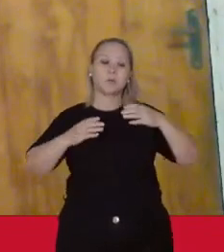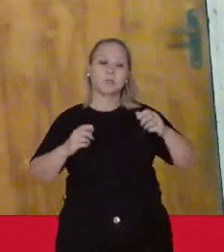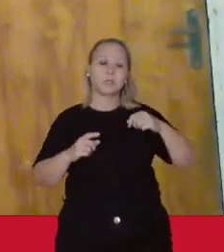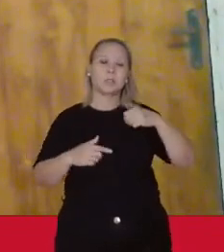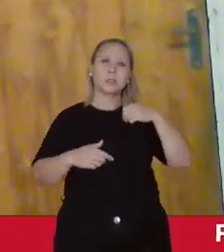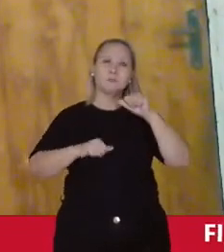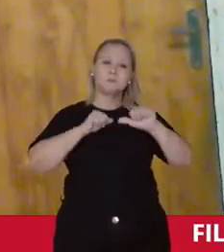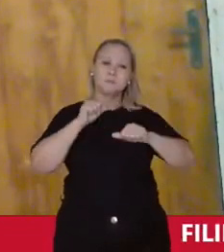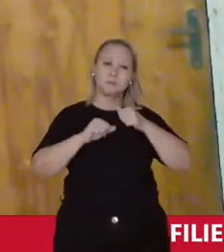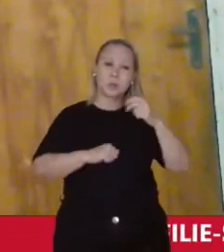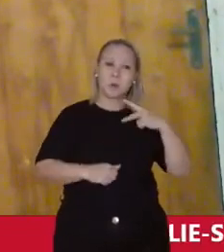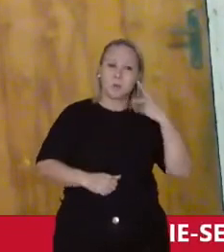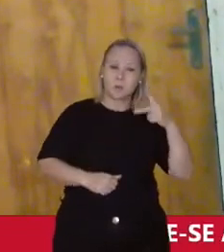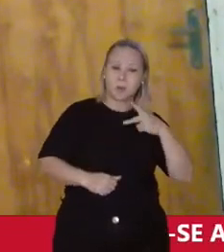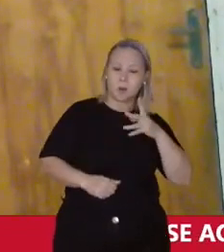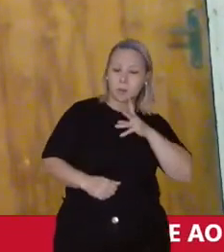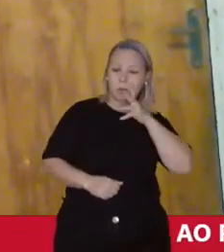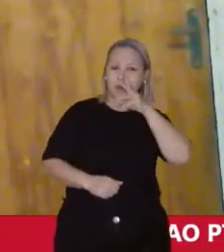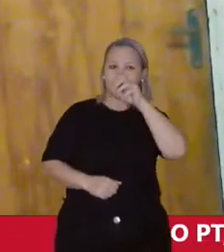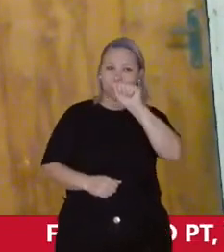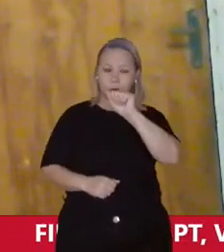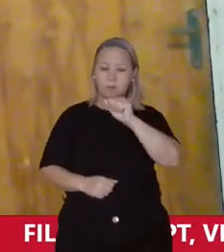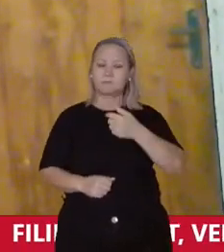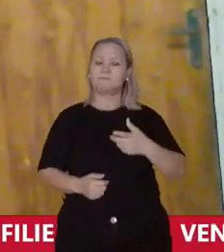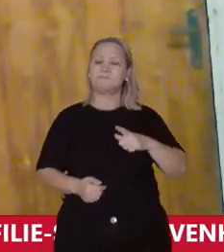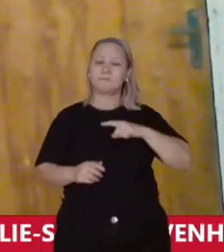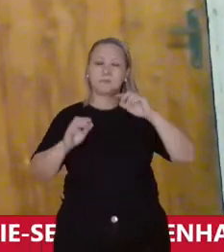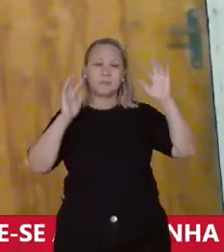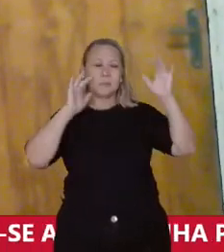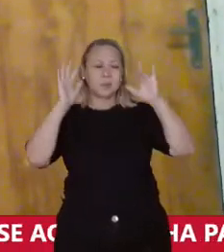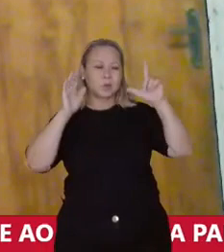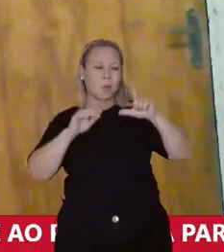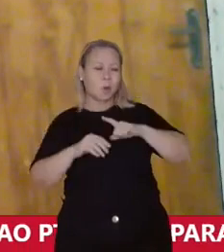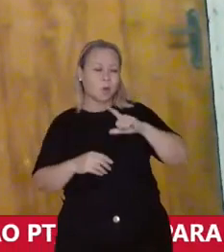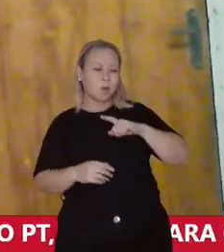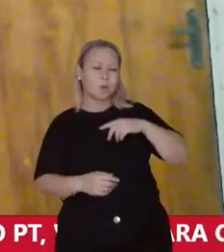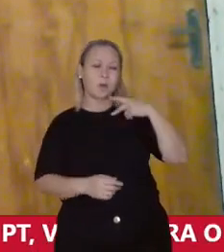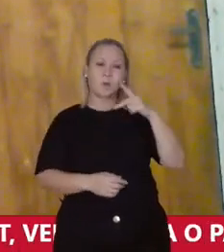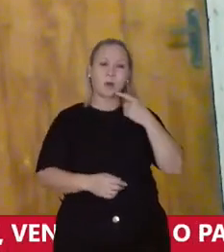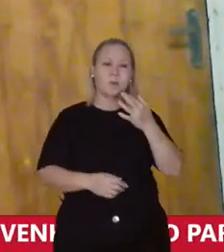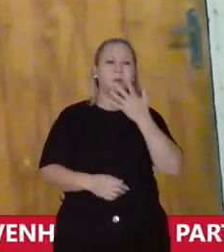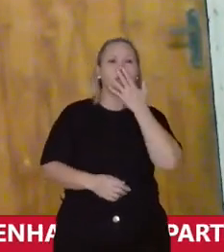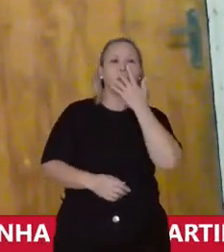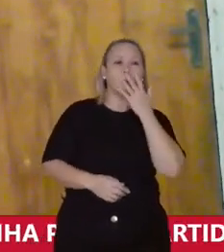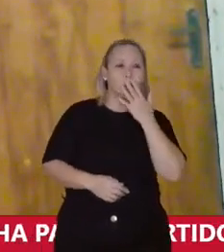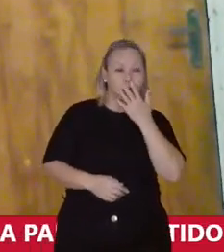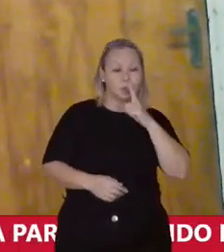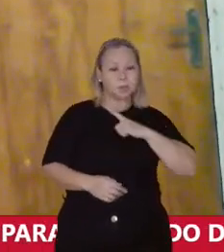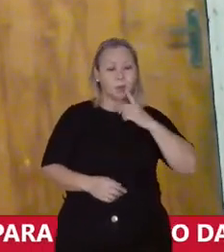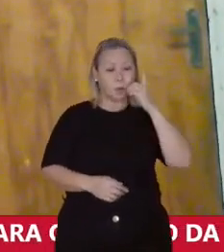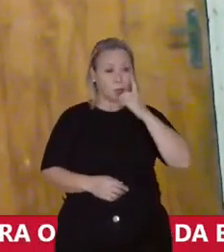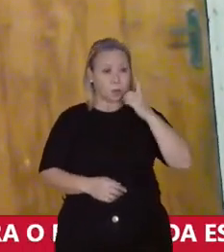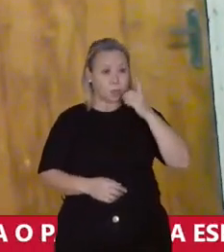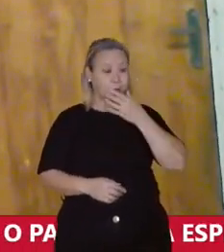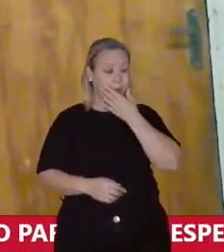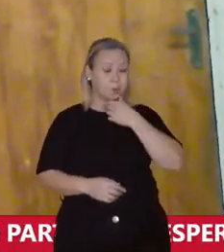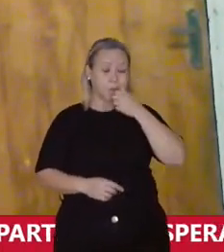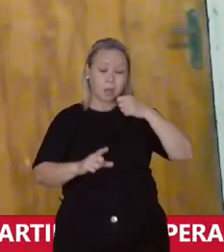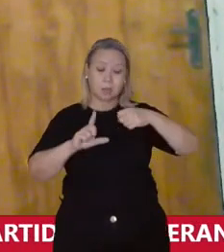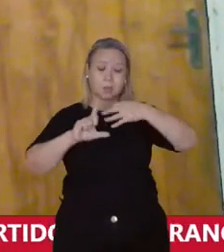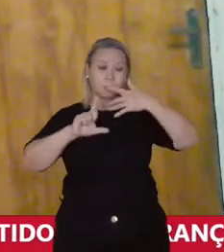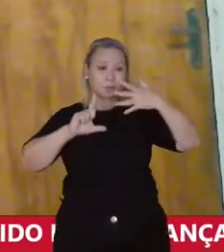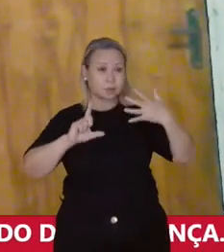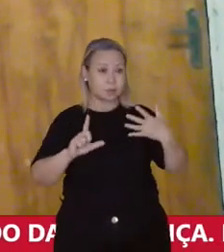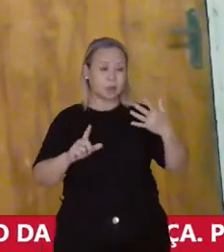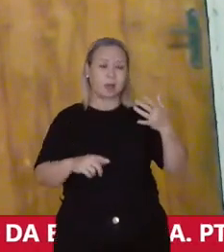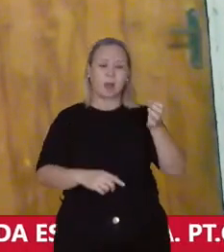de força. Então, meu sonho é que a gente tenha um parlamento cada vez mais colorido, que a gente tenha cada vez mais deputados e deputadas federais gays, lésbicas,